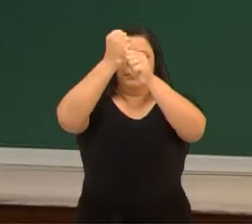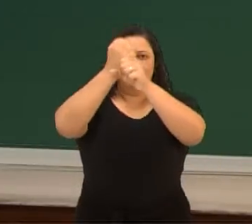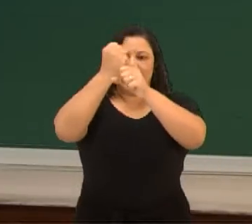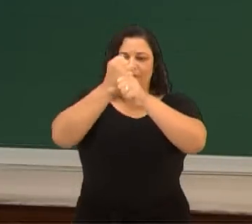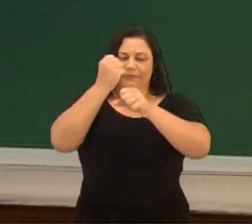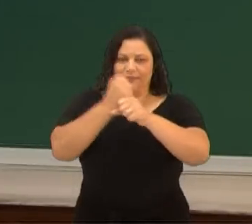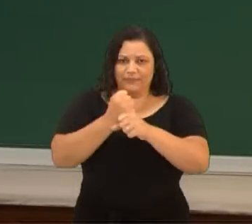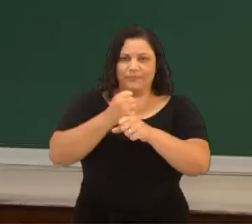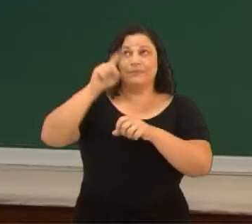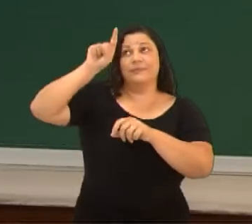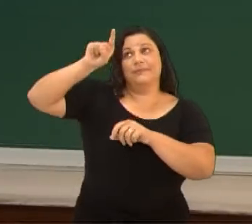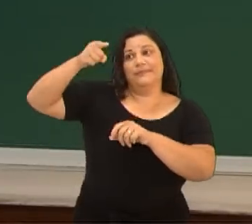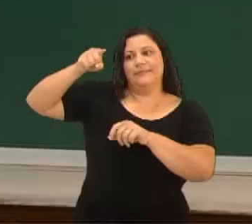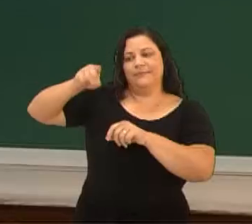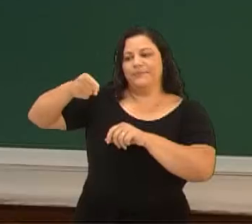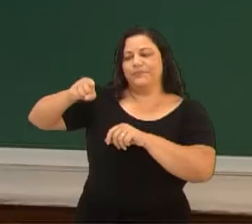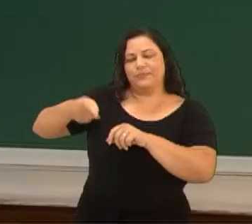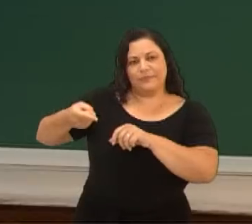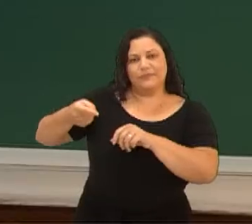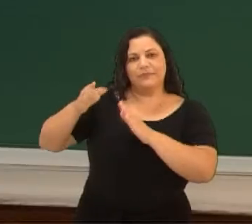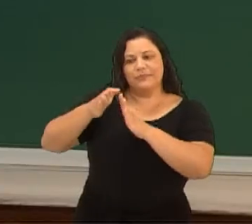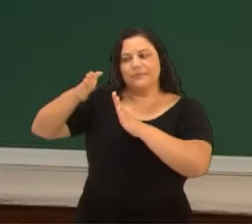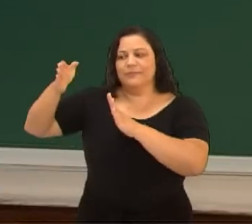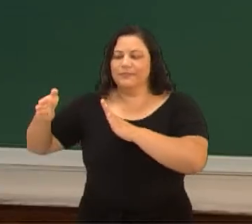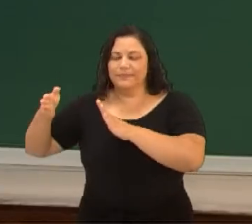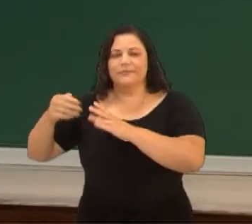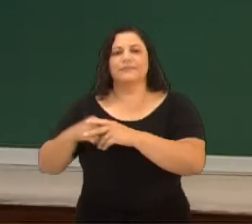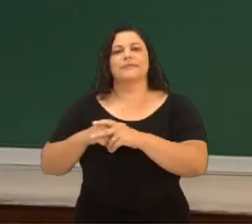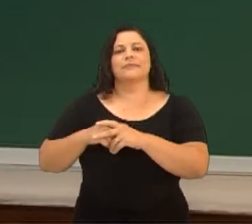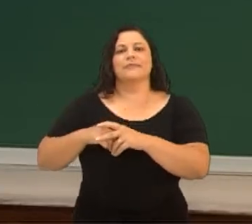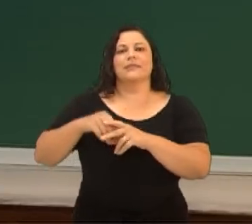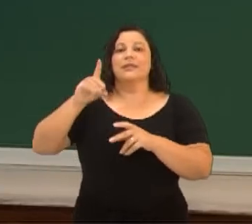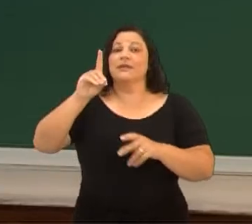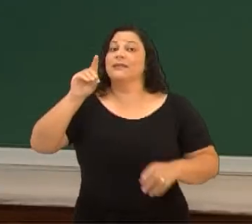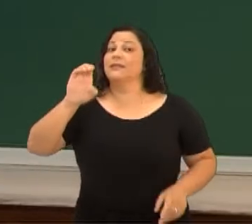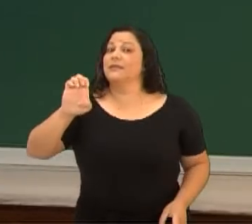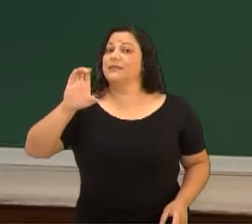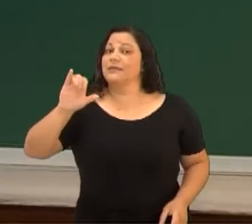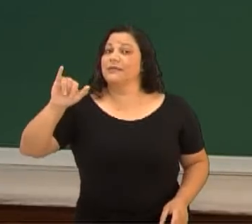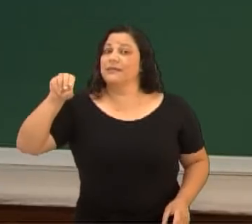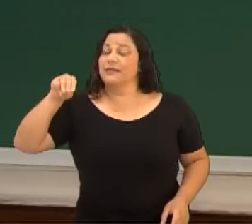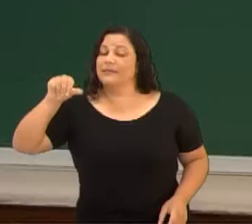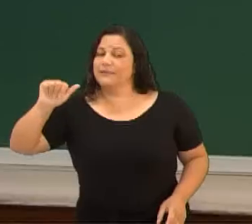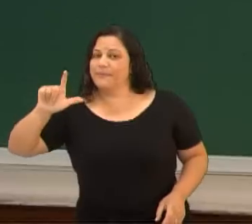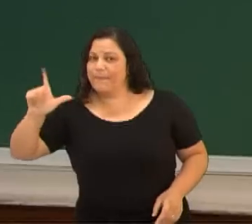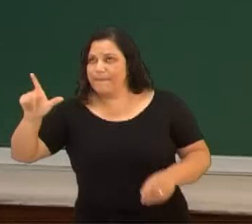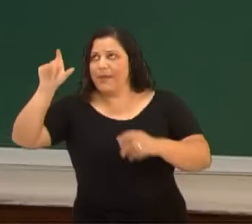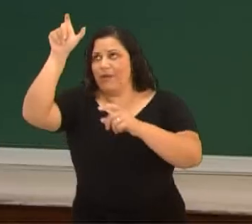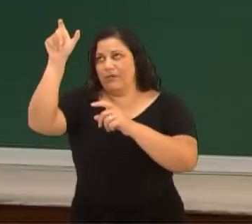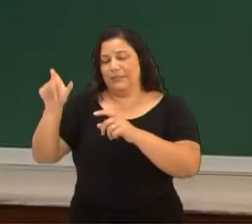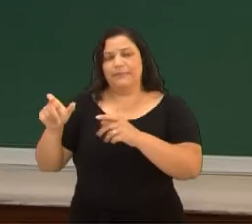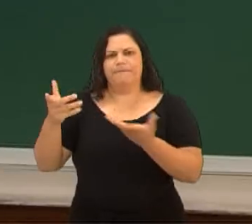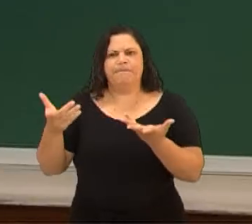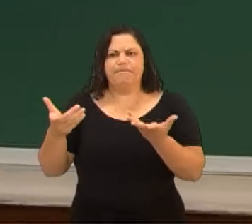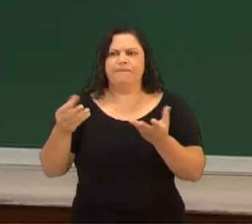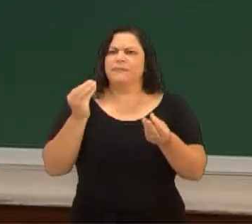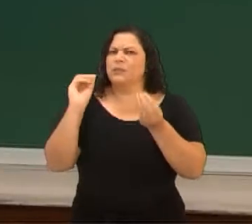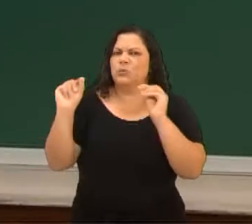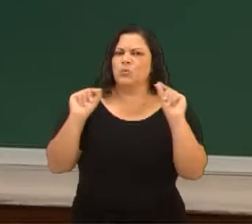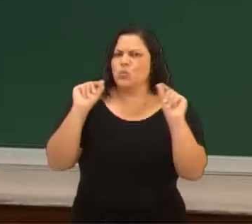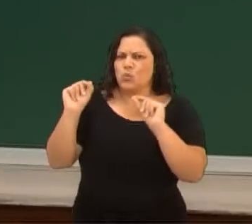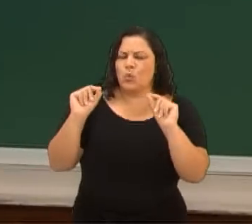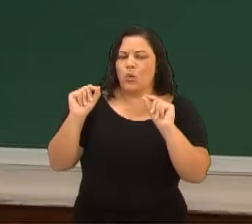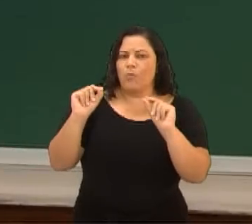inteiro, vírgula embaixo de vírgula e a parte decimal em parte de decimal. Prof, ficou uns buracos no meio da